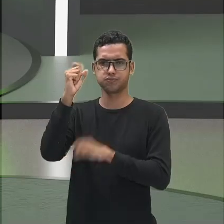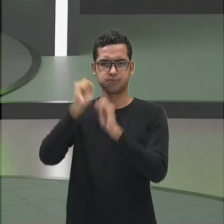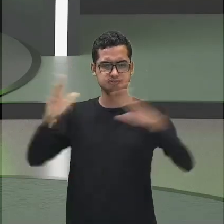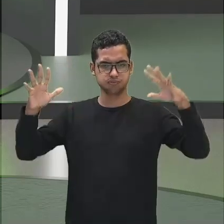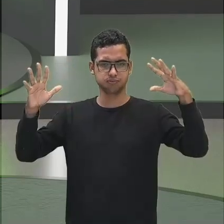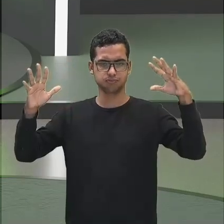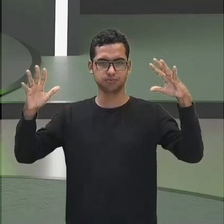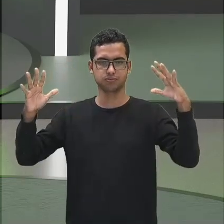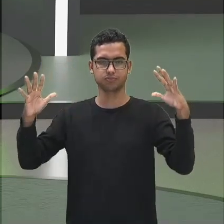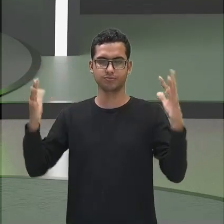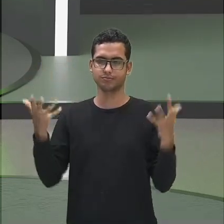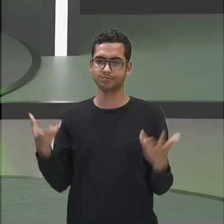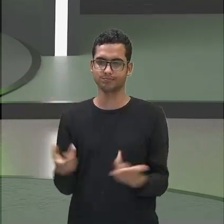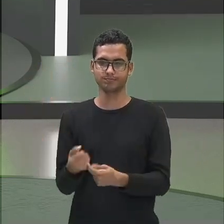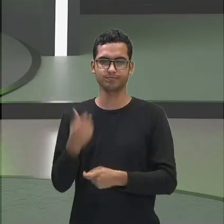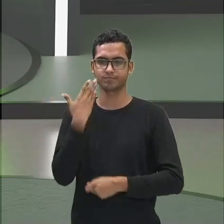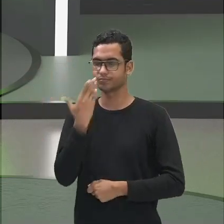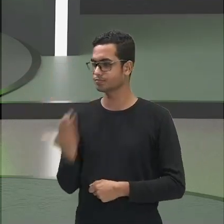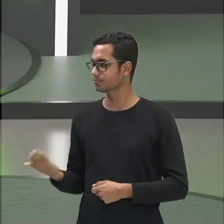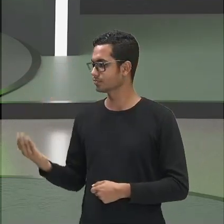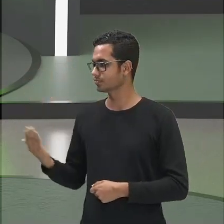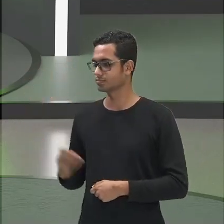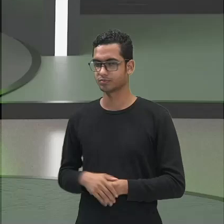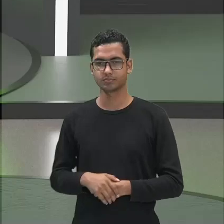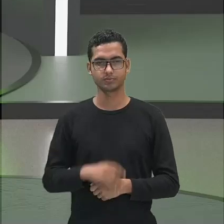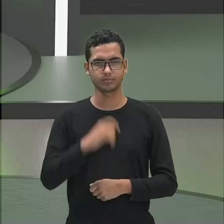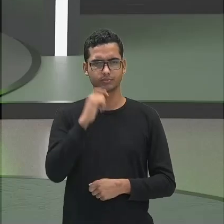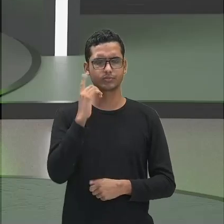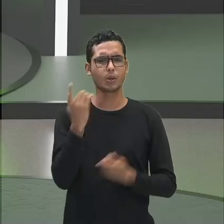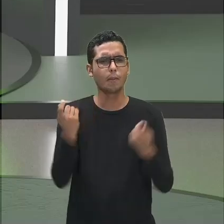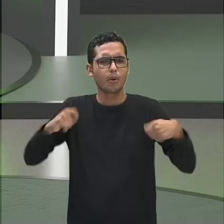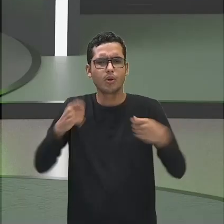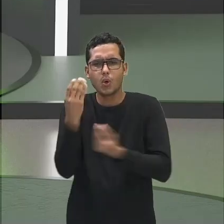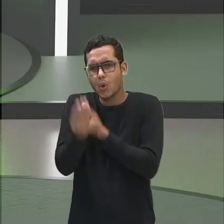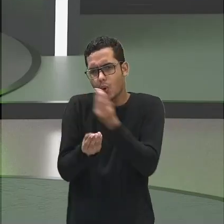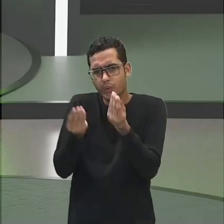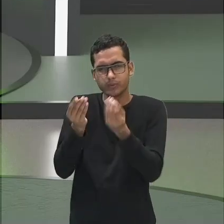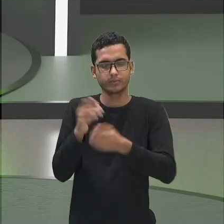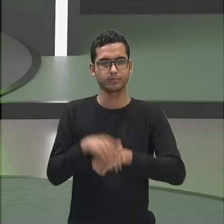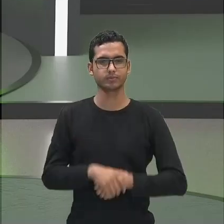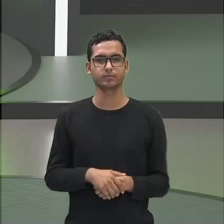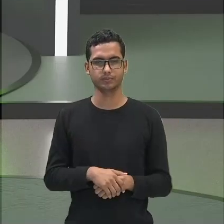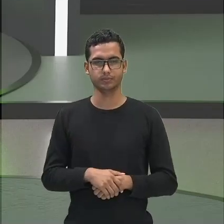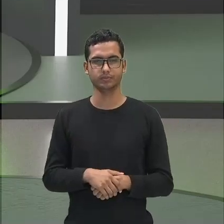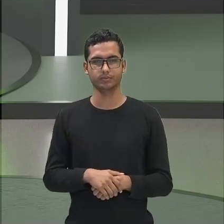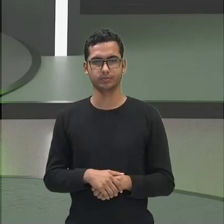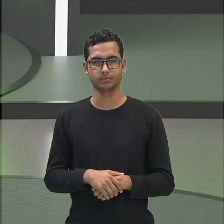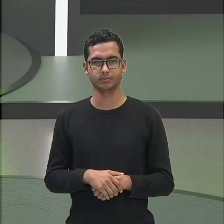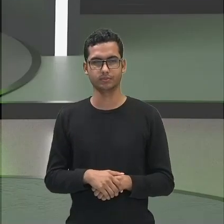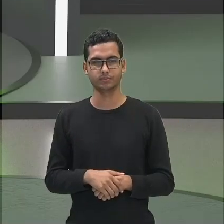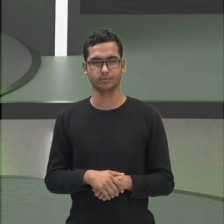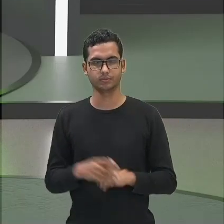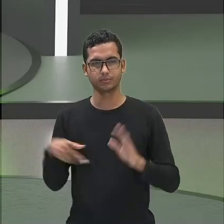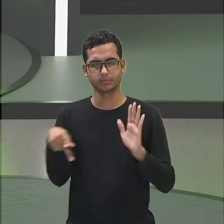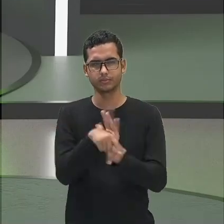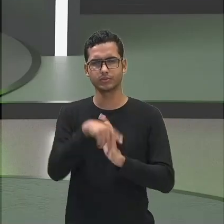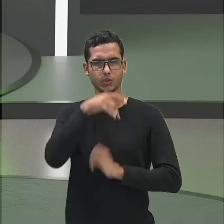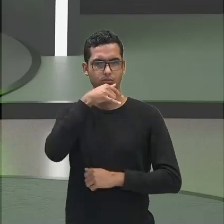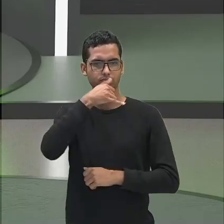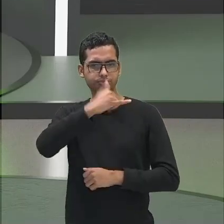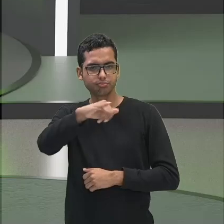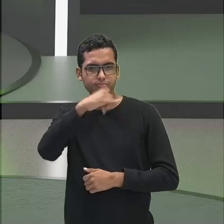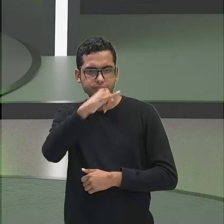maravilhosa, tá? Agora, isso aqui só foi possível por causa da energia